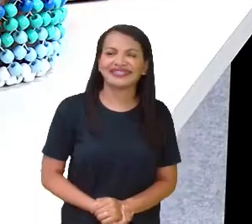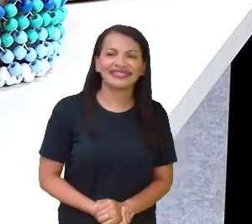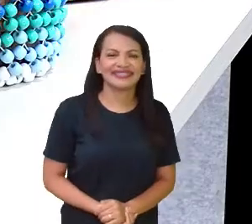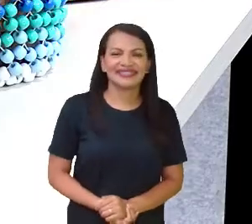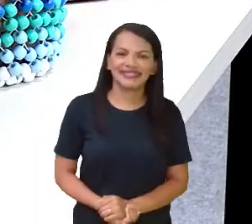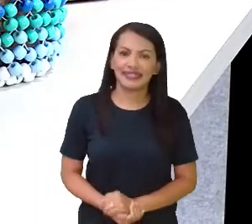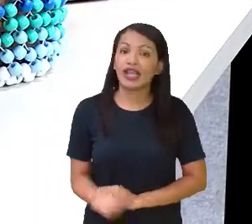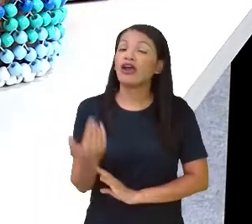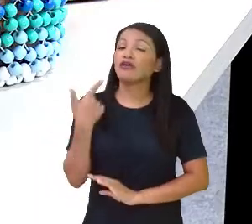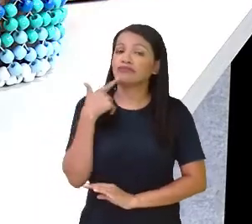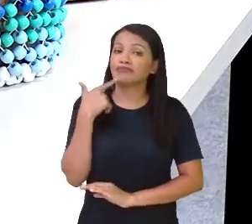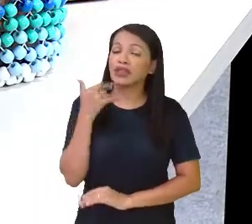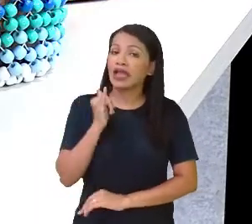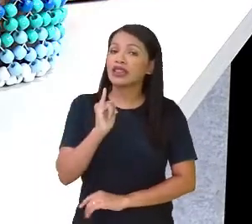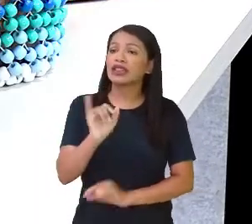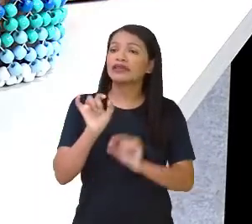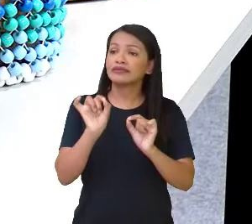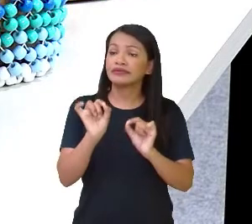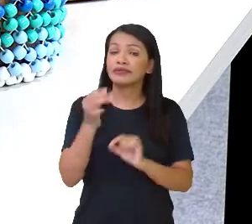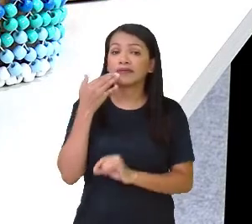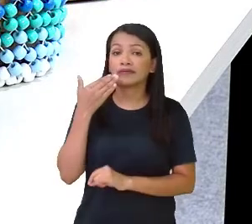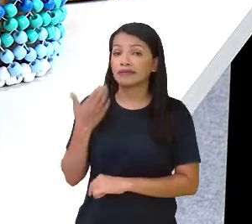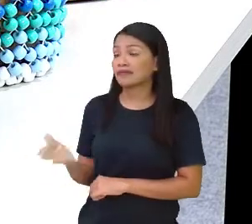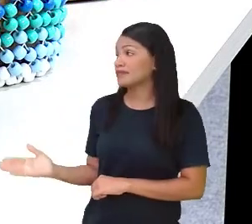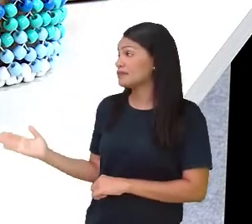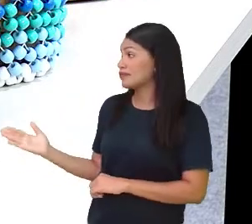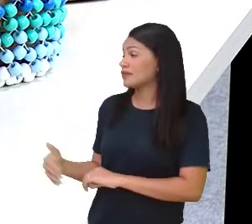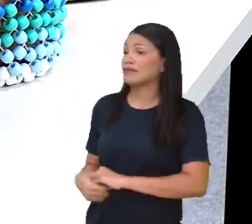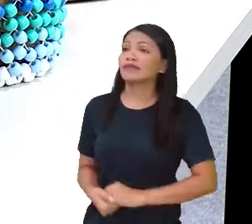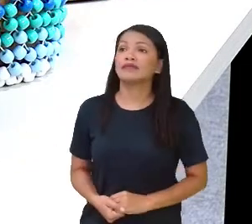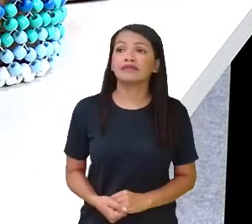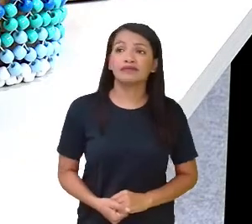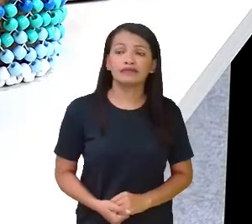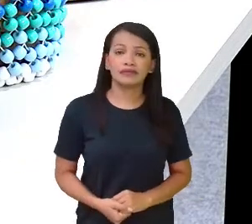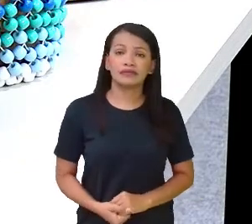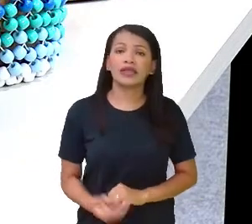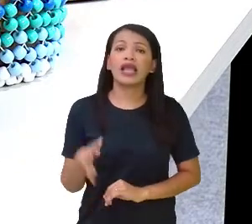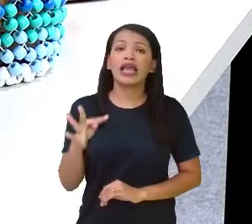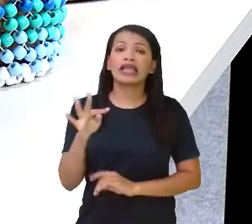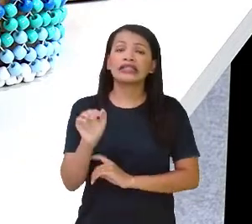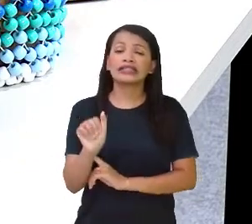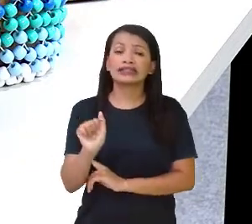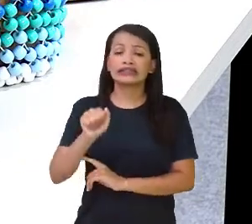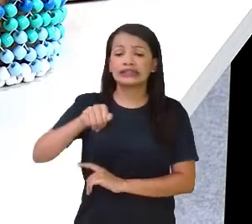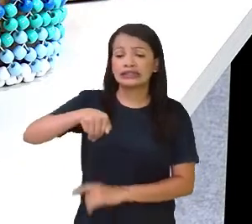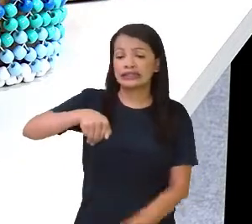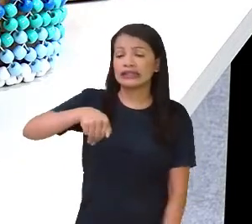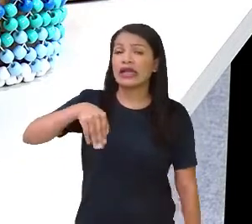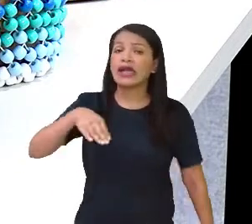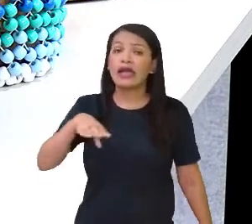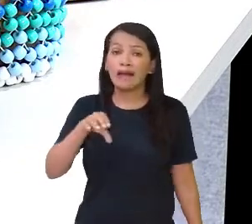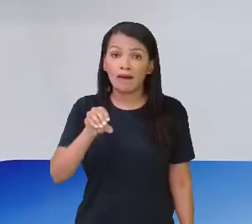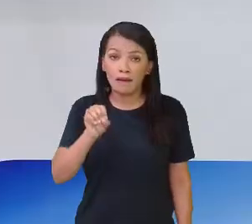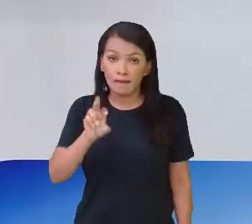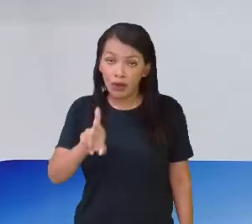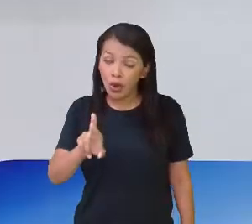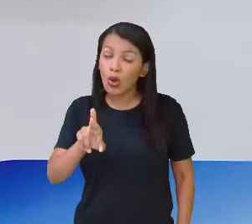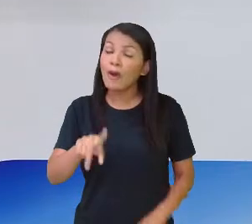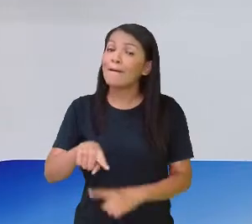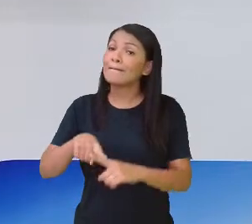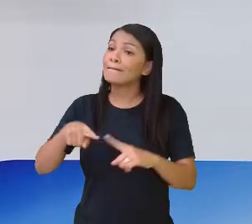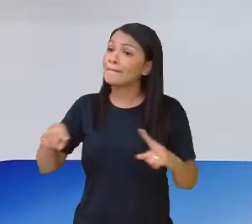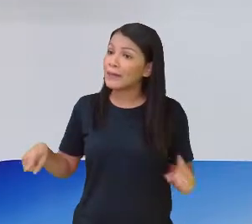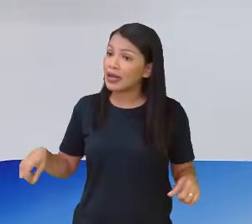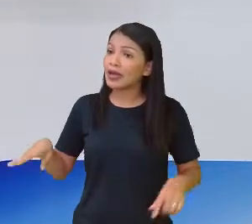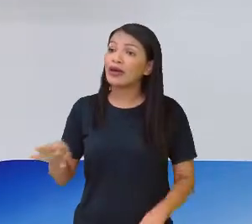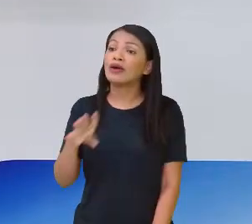A gente costuma dizer que é vamos dizer, todo mundo diz é um tambor, né? A gente fala que é realmente um tambor, mas a